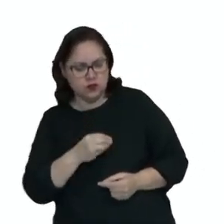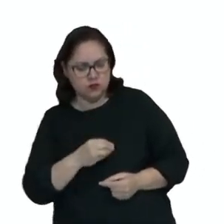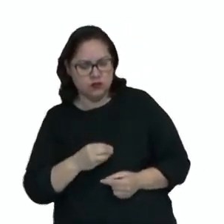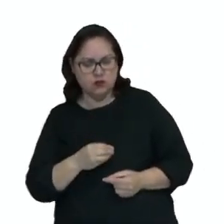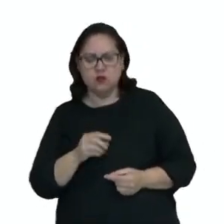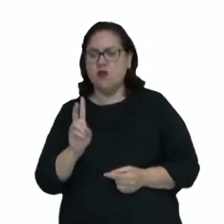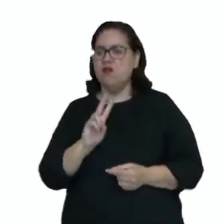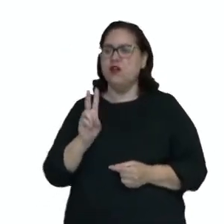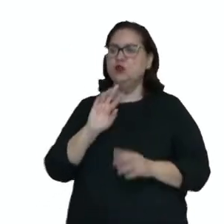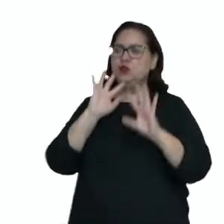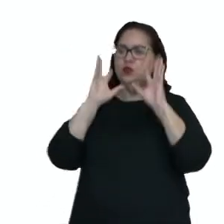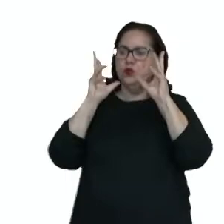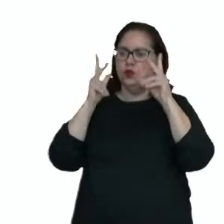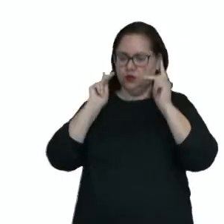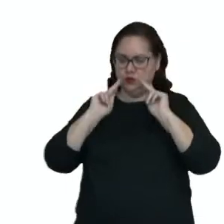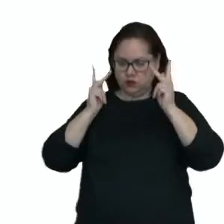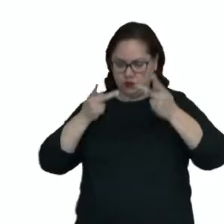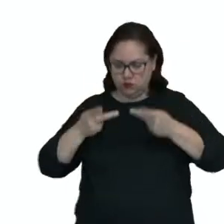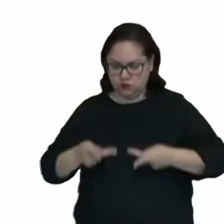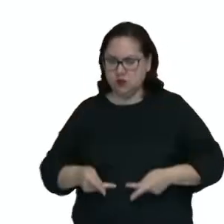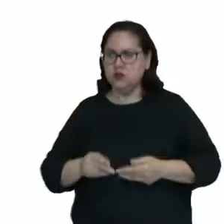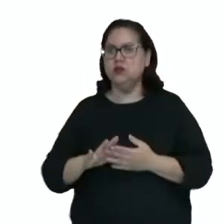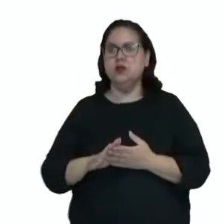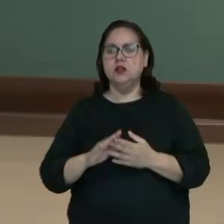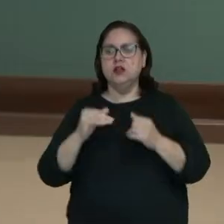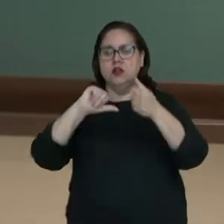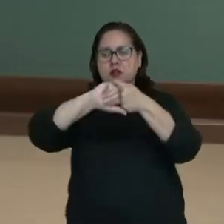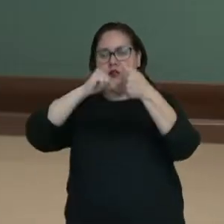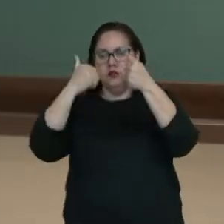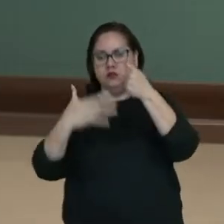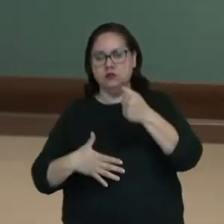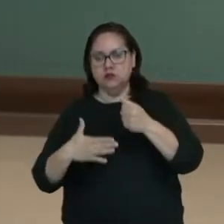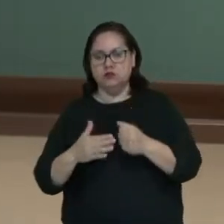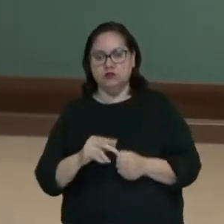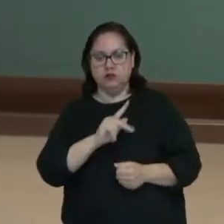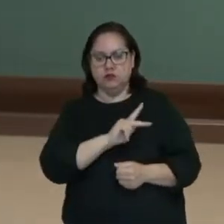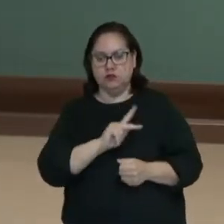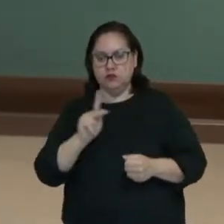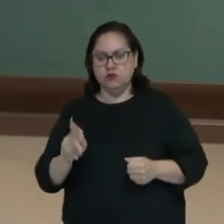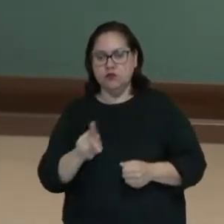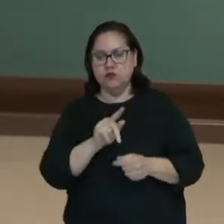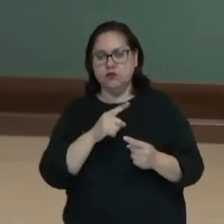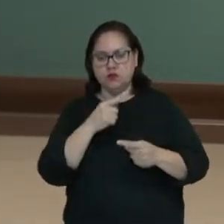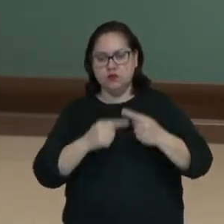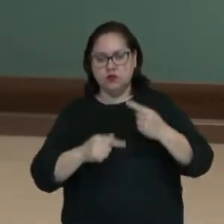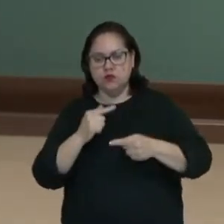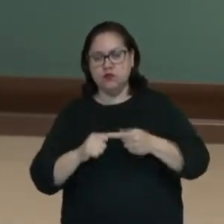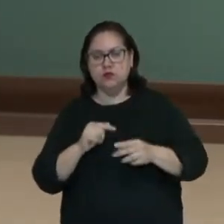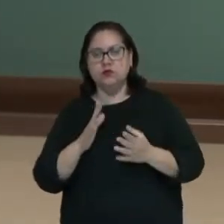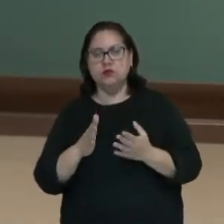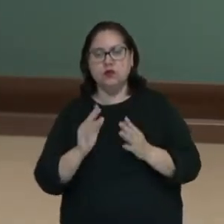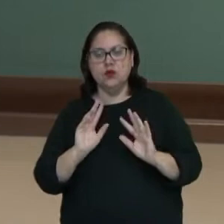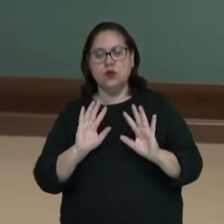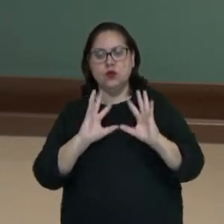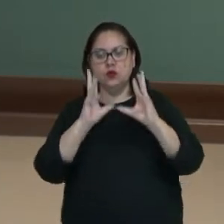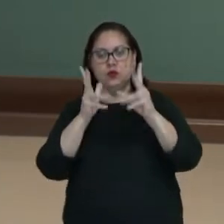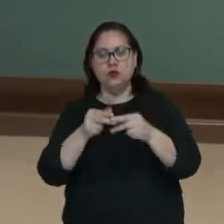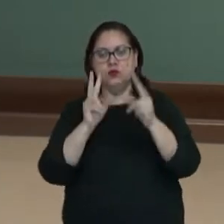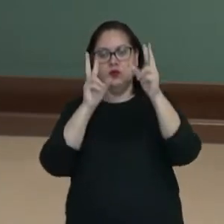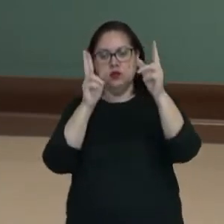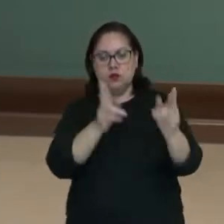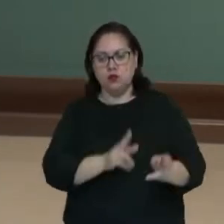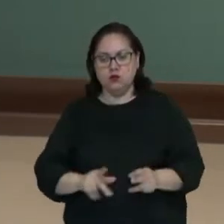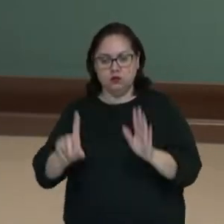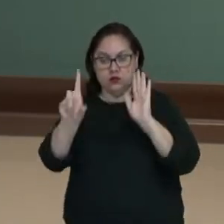para todos os seres humanos? Então, a democracia é esse regime político onde basicamente vai dizer, né? Todos são iguais perante